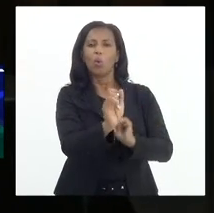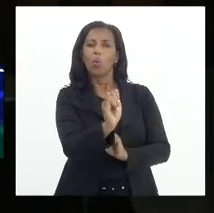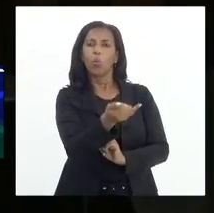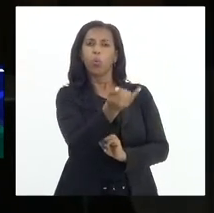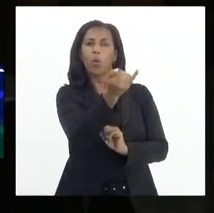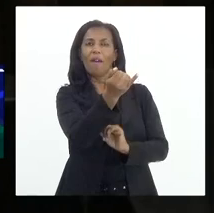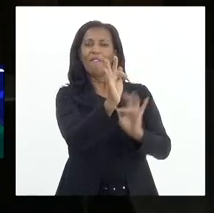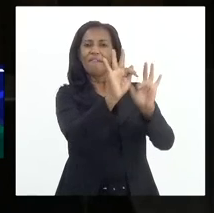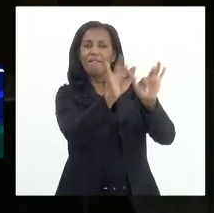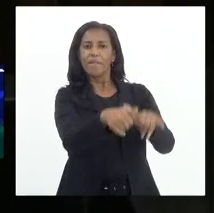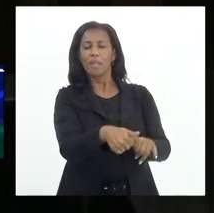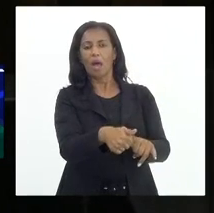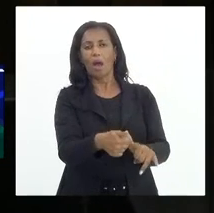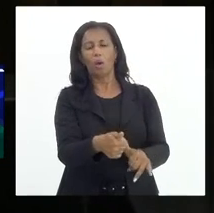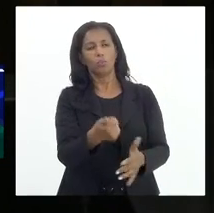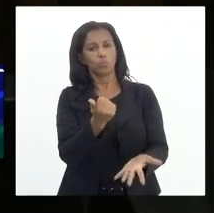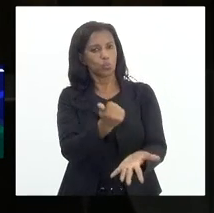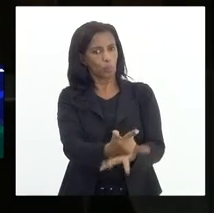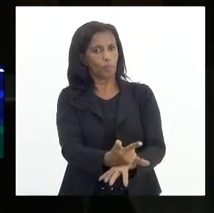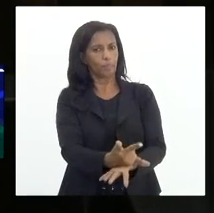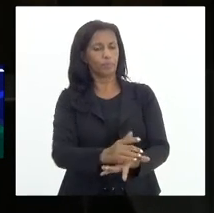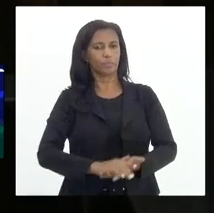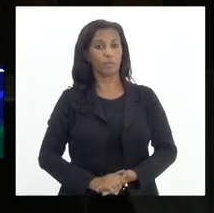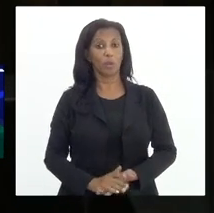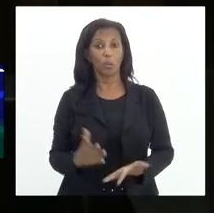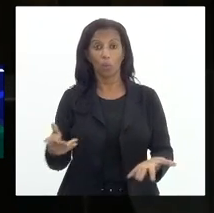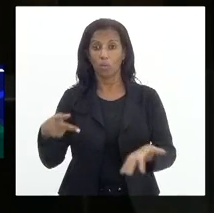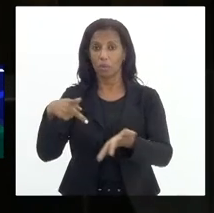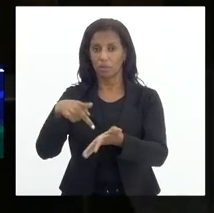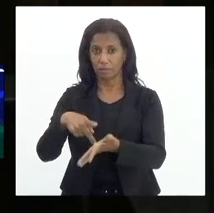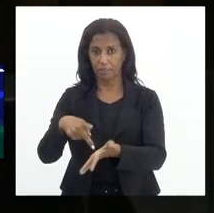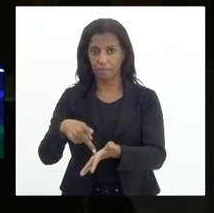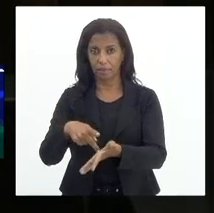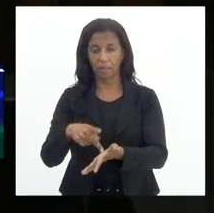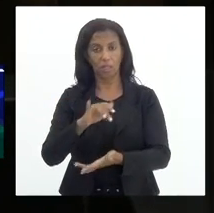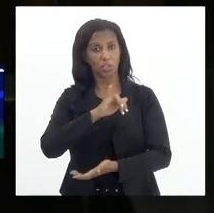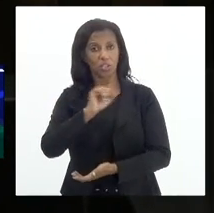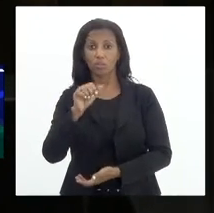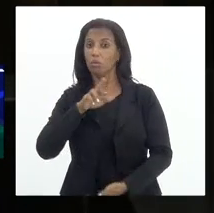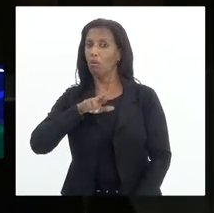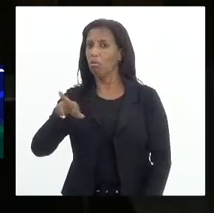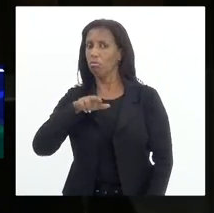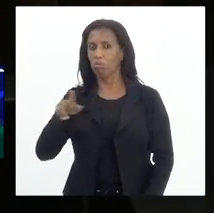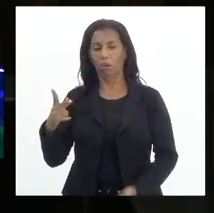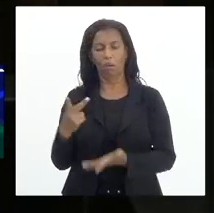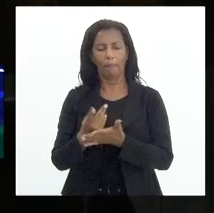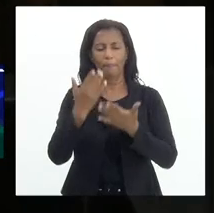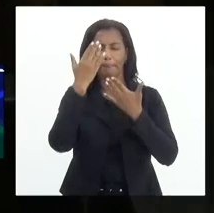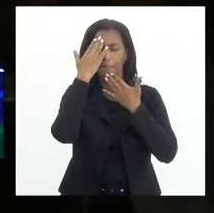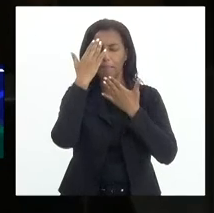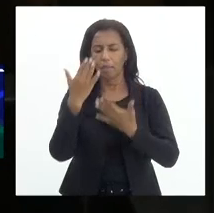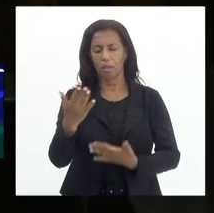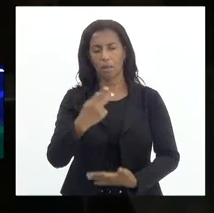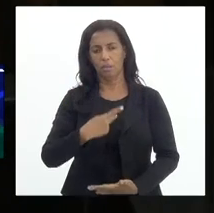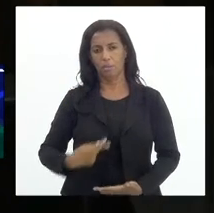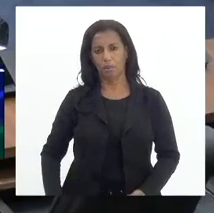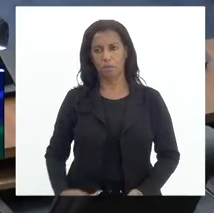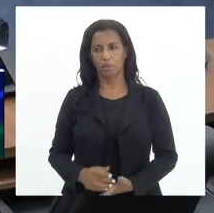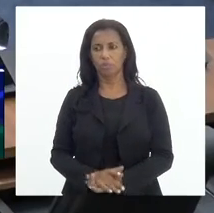preço final para o consumidor vai cair, quando, na verdade, isso não ocorre. Muito obrigado, senhora presidente.